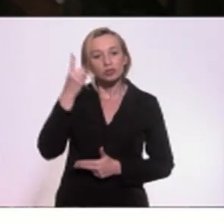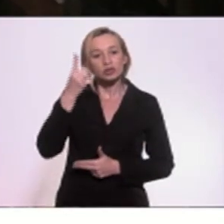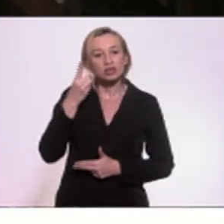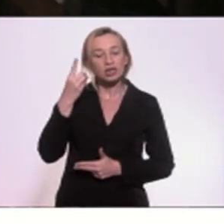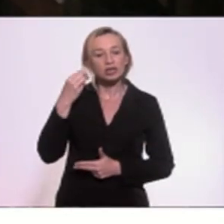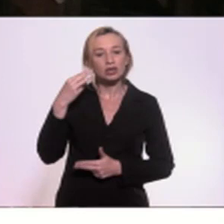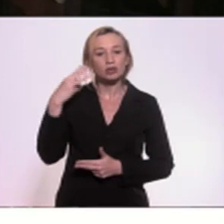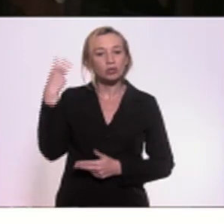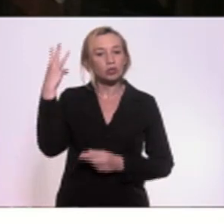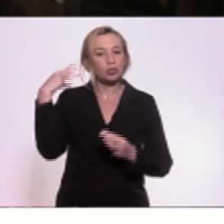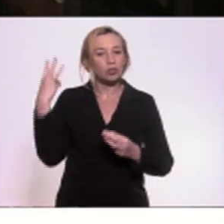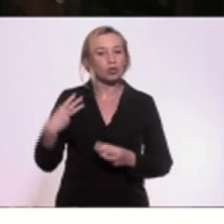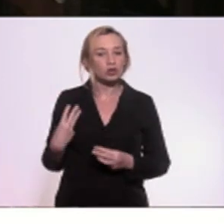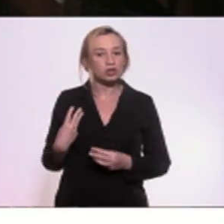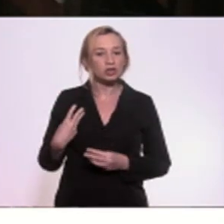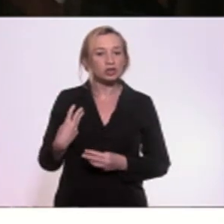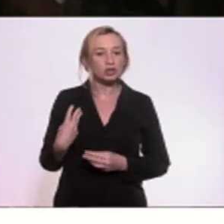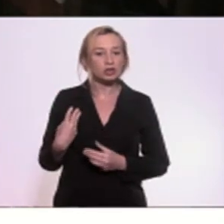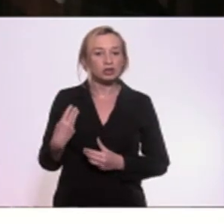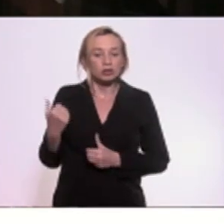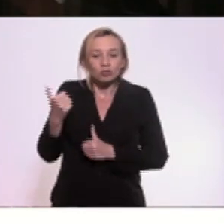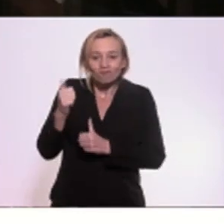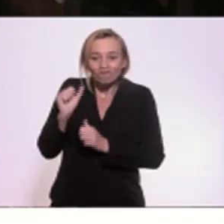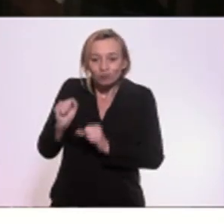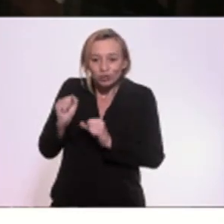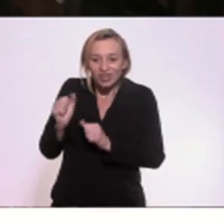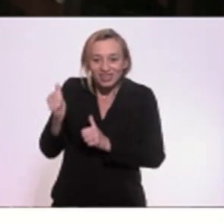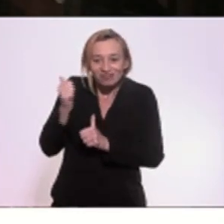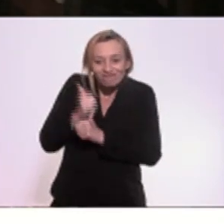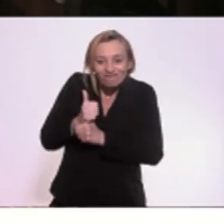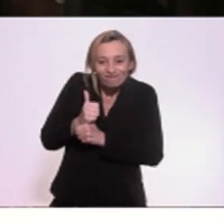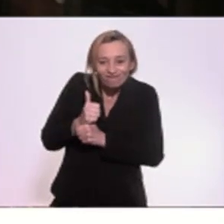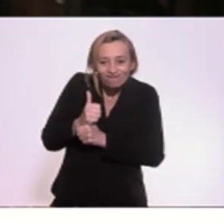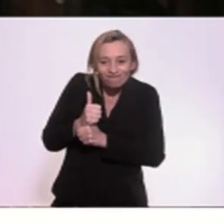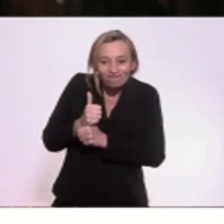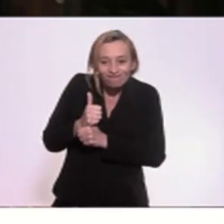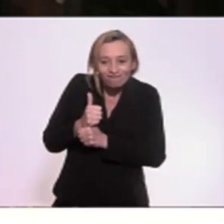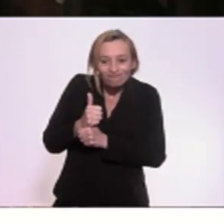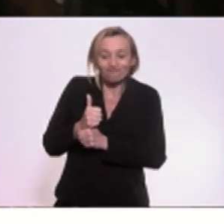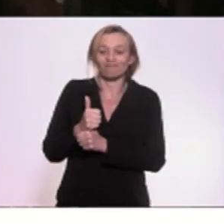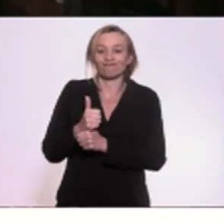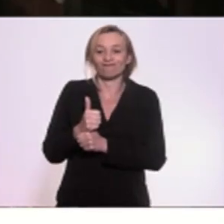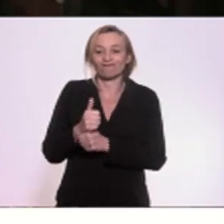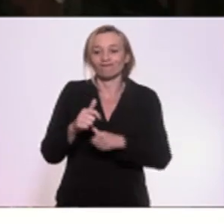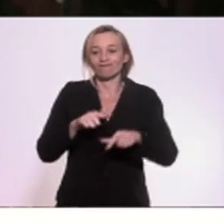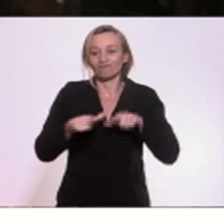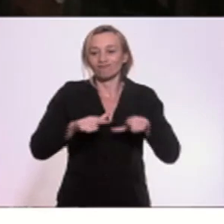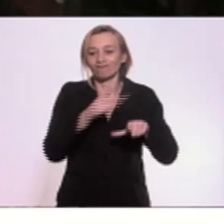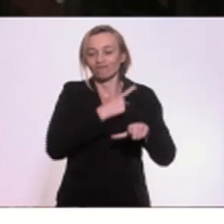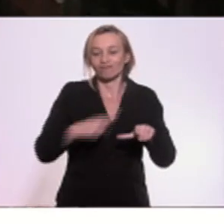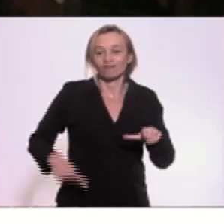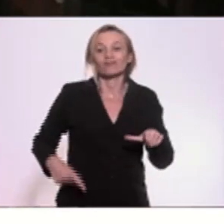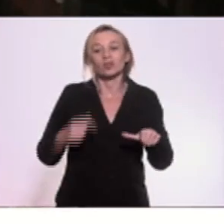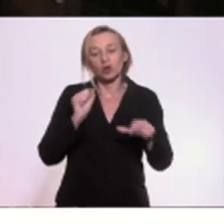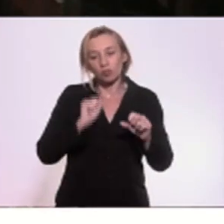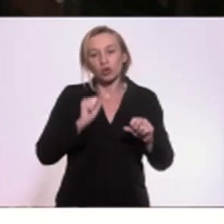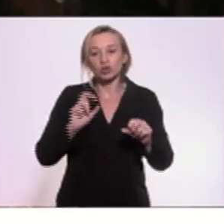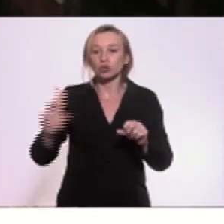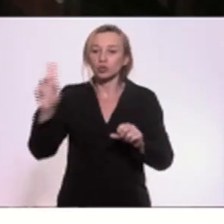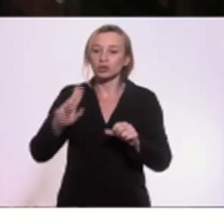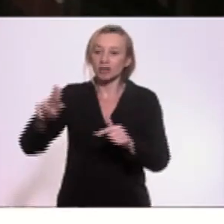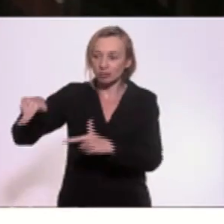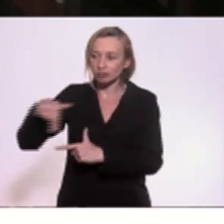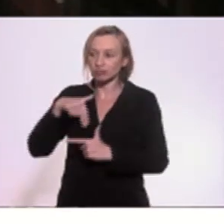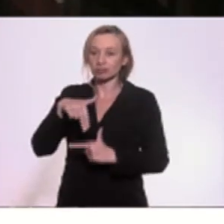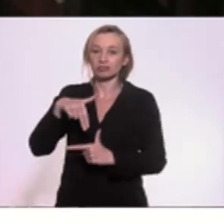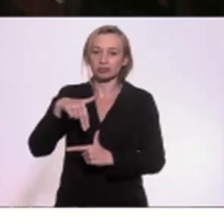Mônica Francisco que pudesse assumir aqui a presidência dos trabalhos para que eu possa usar a tribuna como